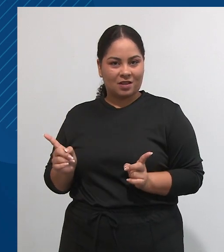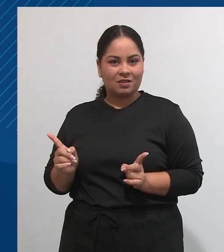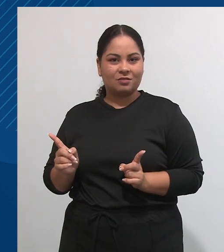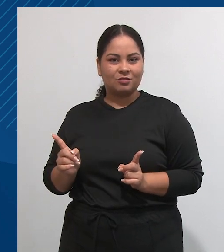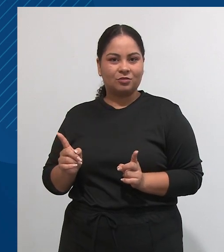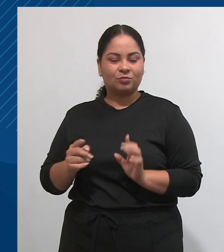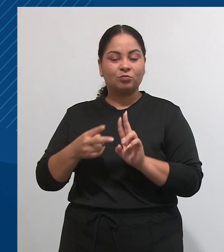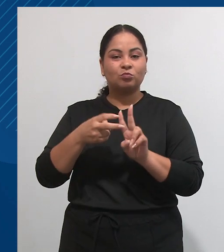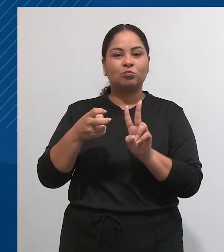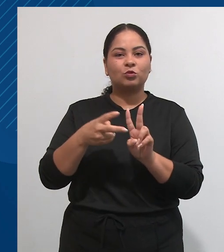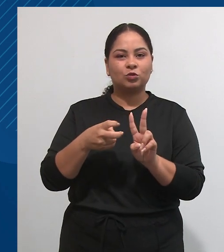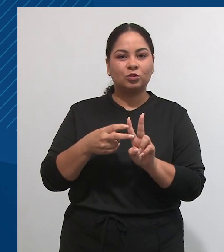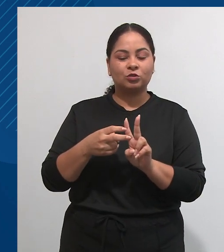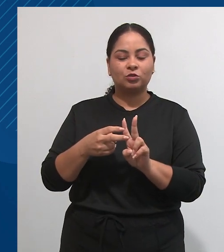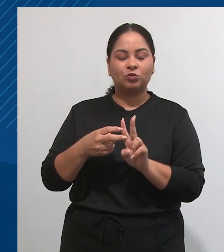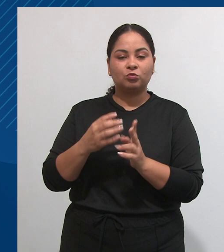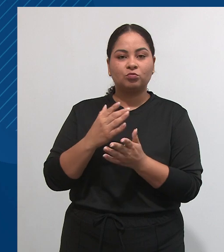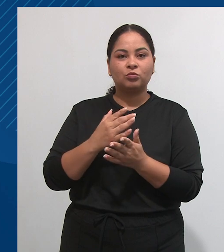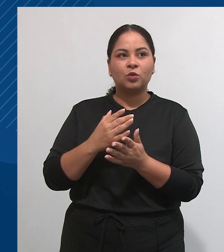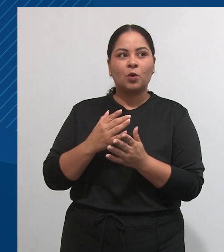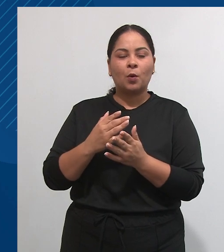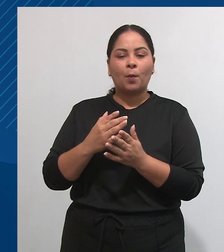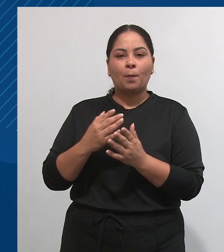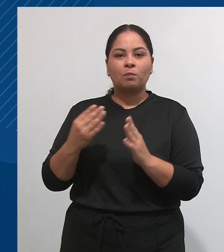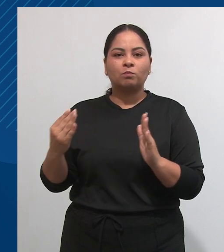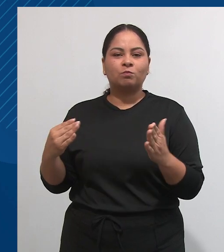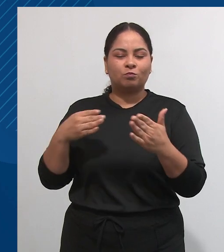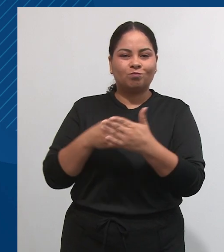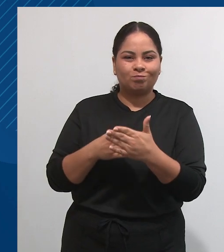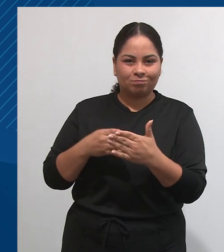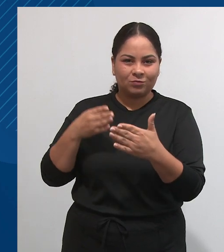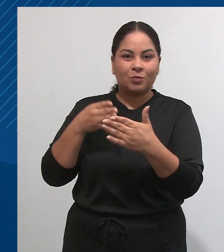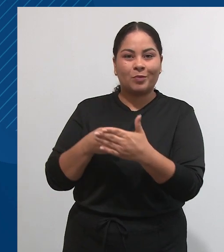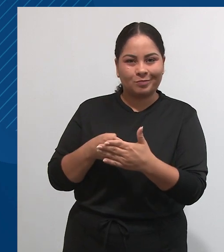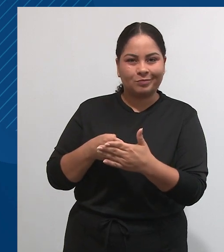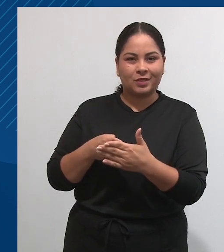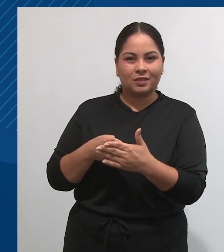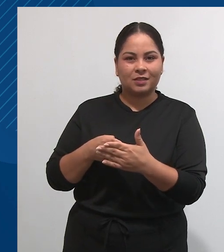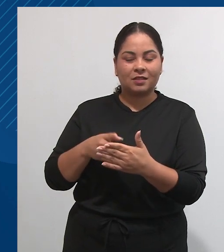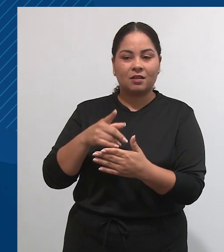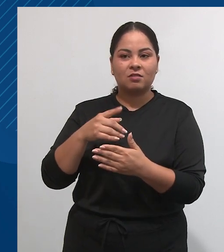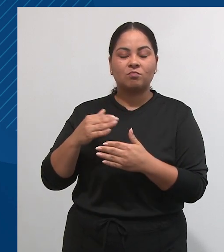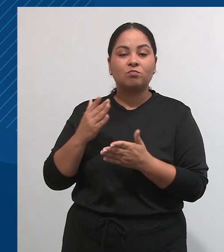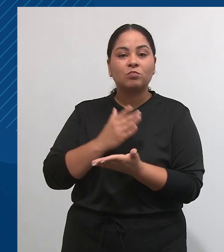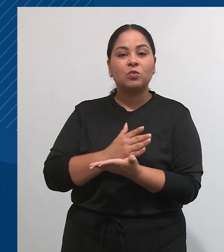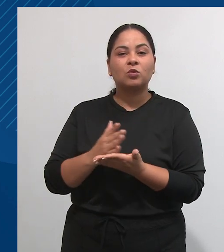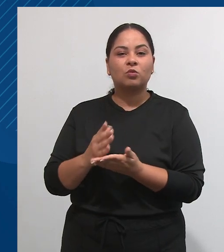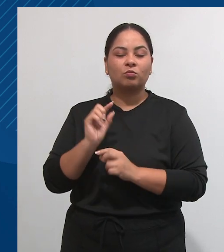houve aí uma guerra de 100 anos. Uma guerra